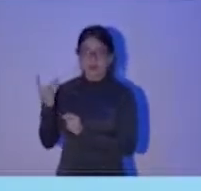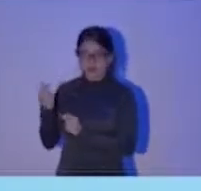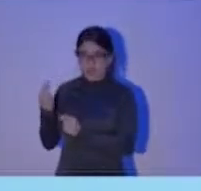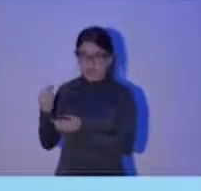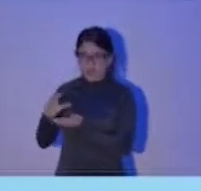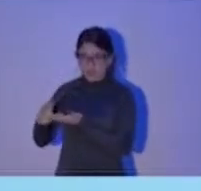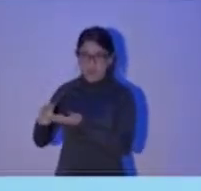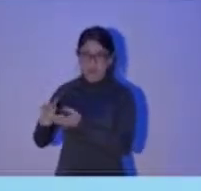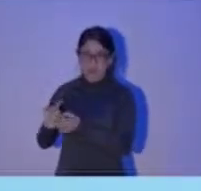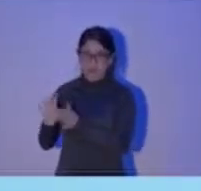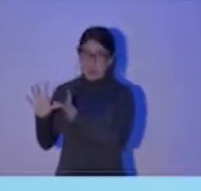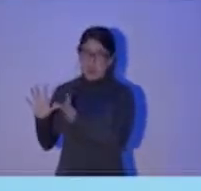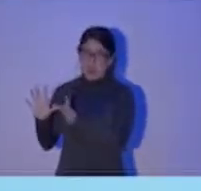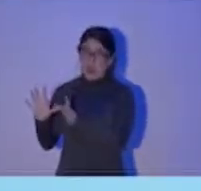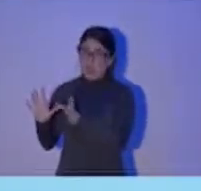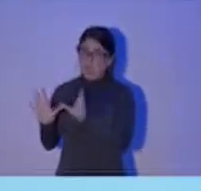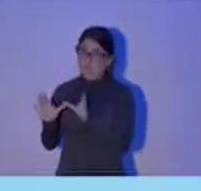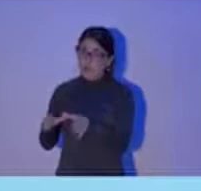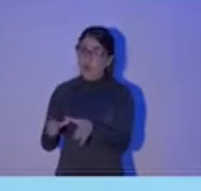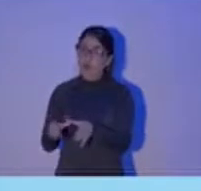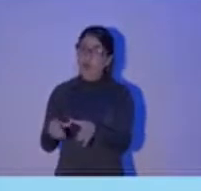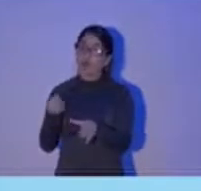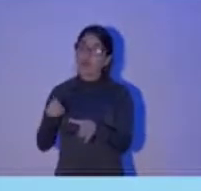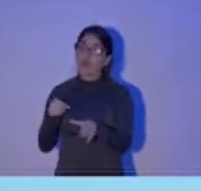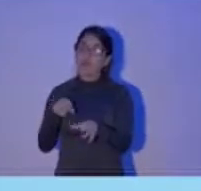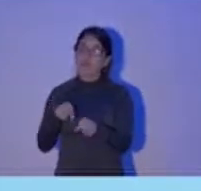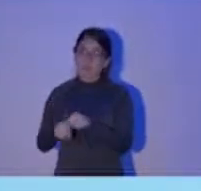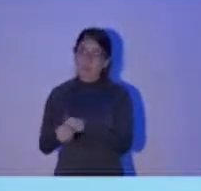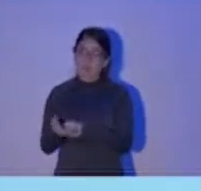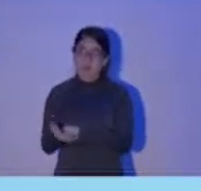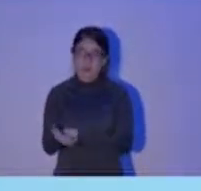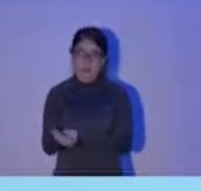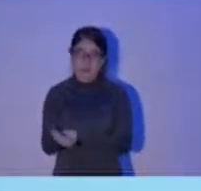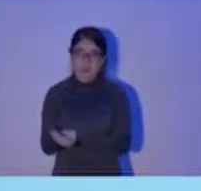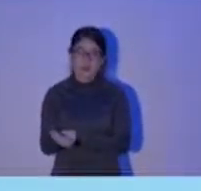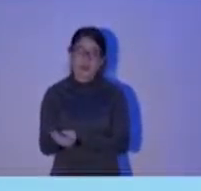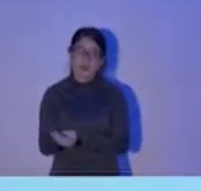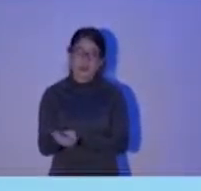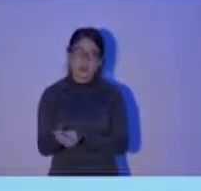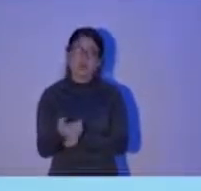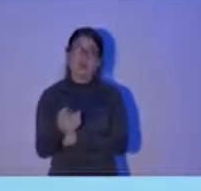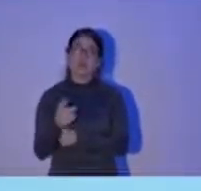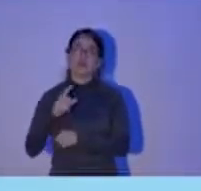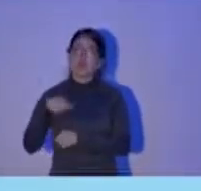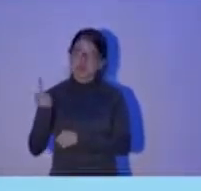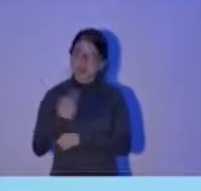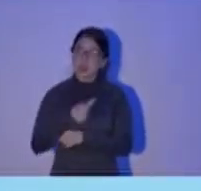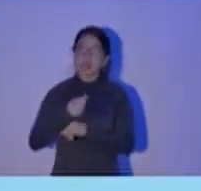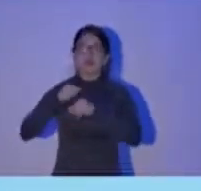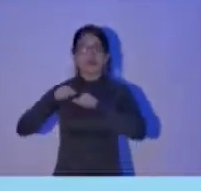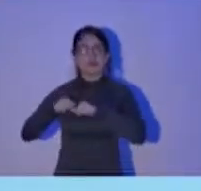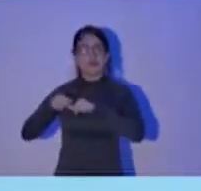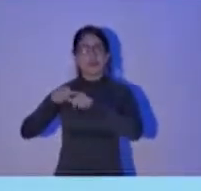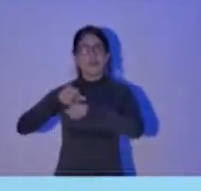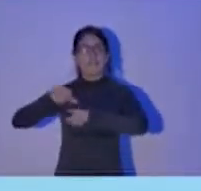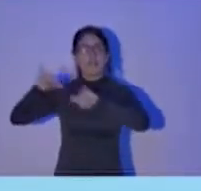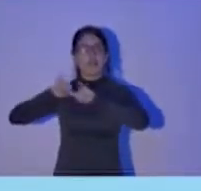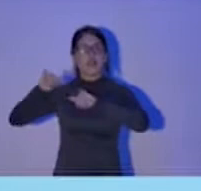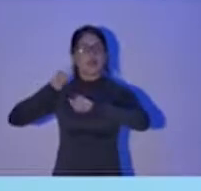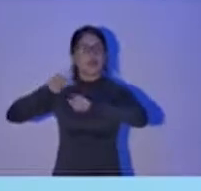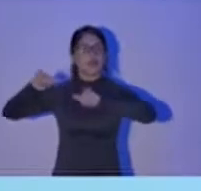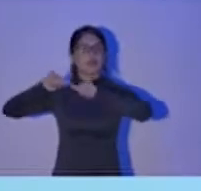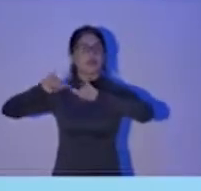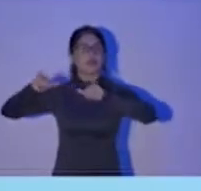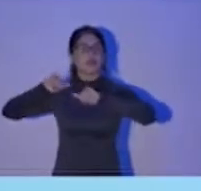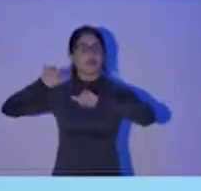boa notícia que nós já estamos comunicando a todos os estados, secretarias municipais. Nós